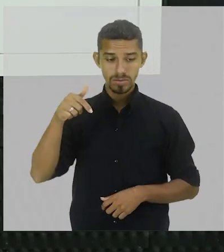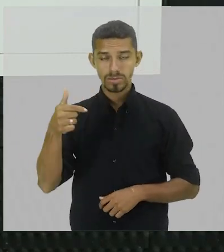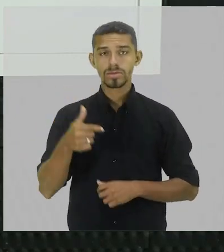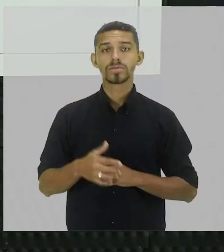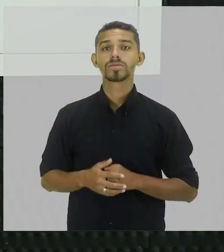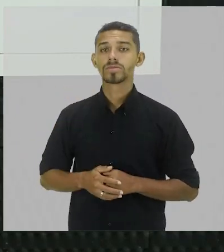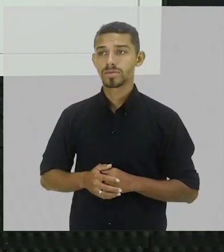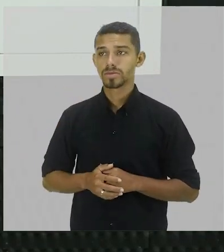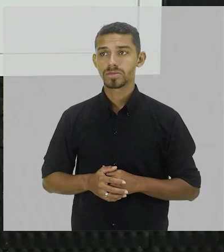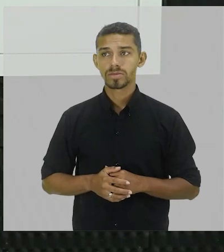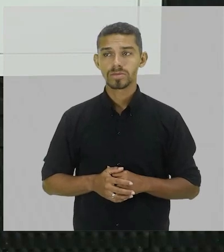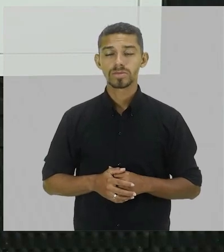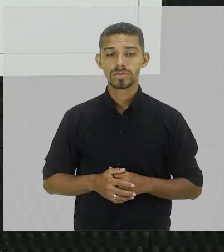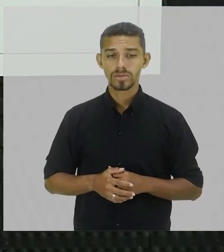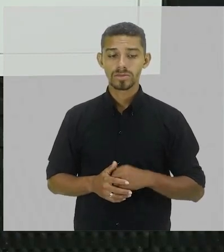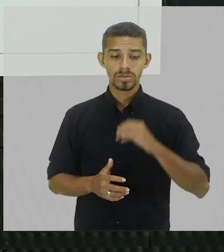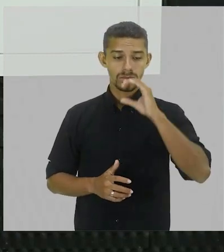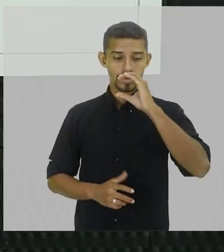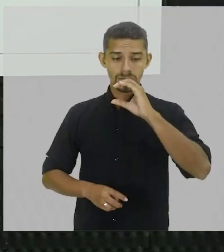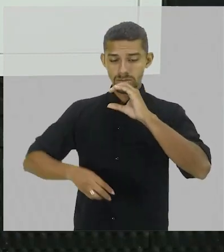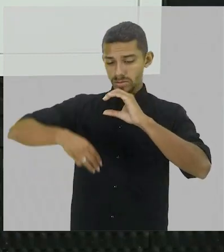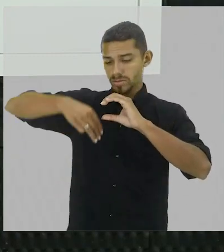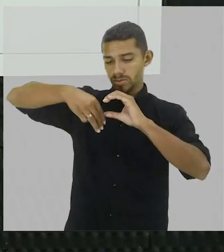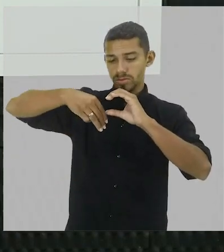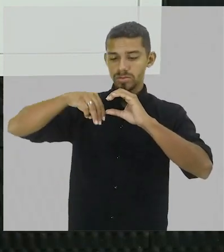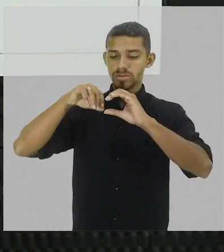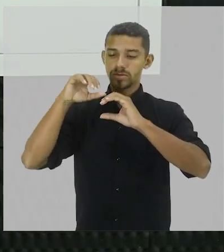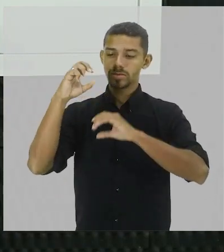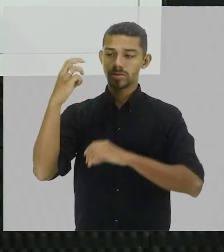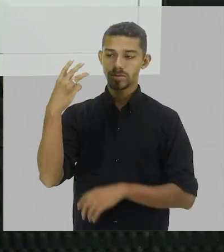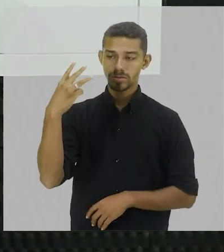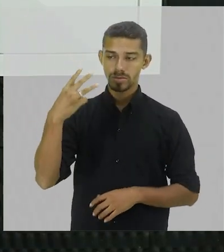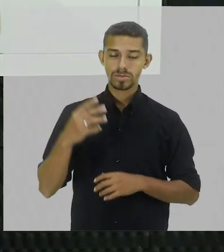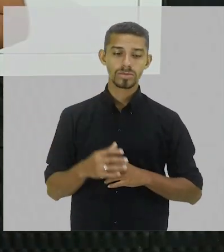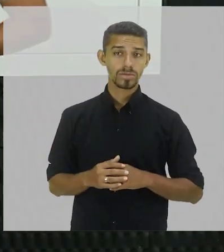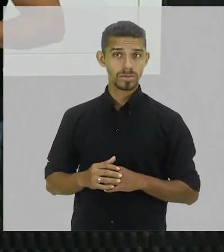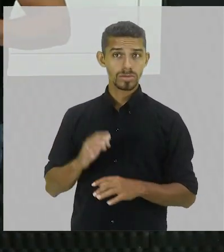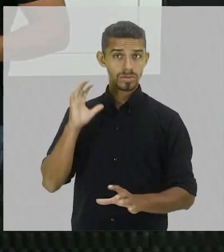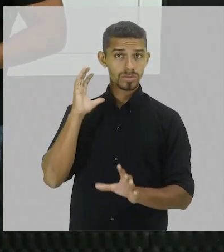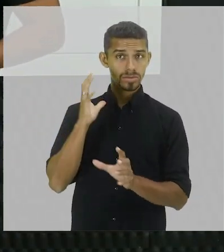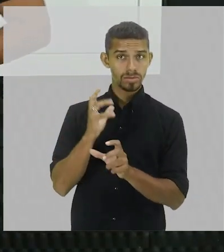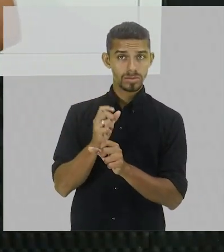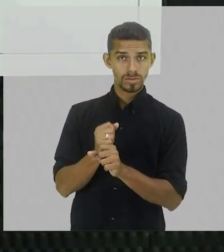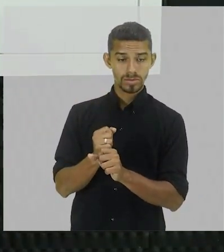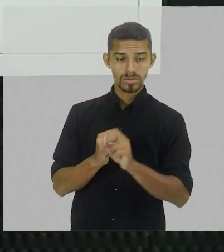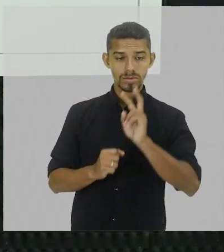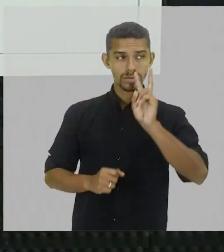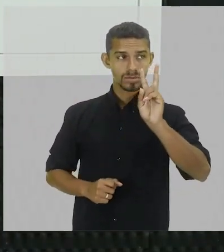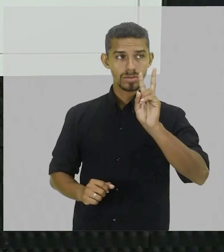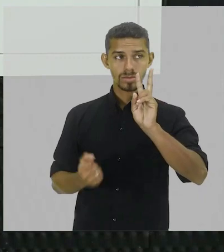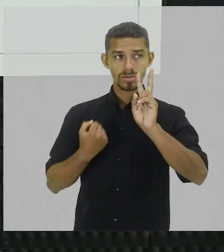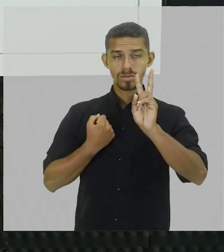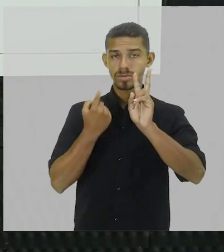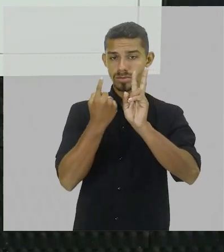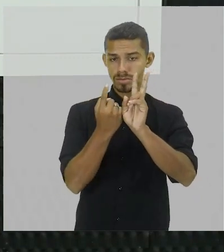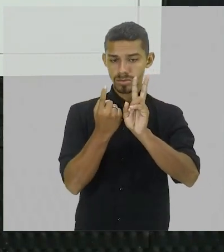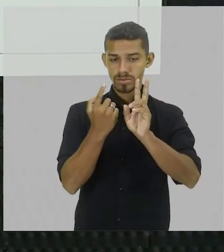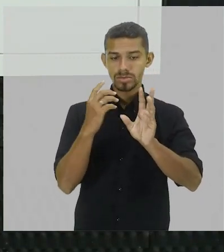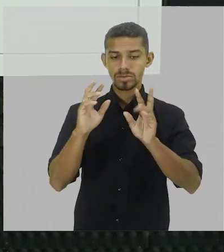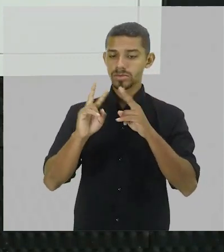192 centímetros cúbicos. Então, calculei o V1, que é o volume